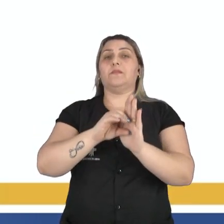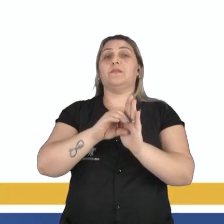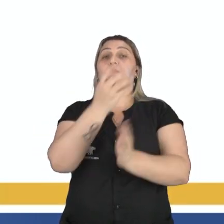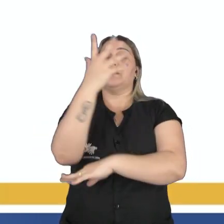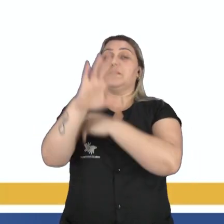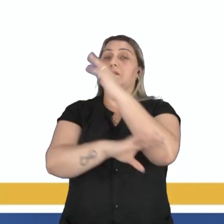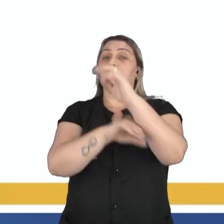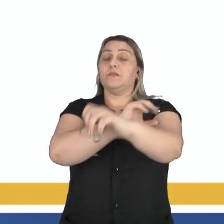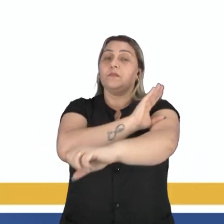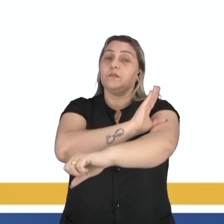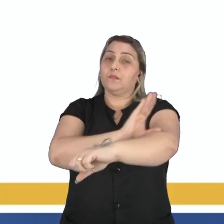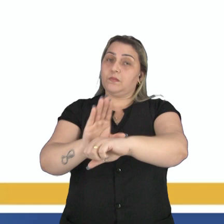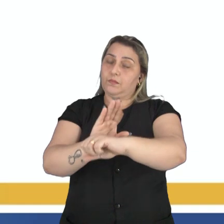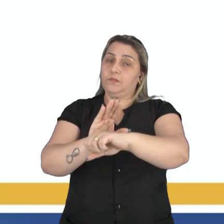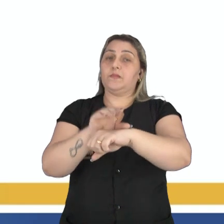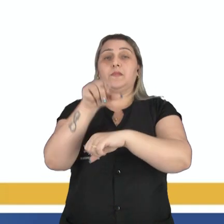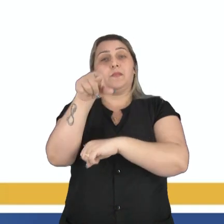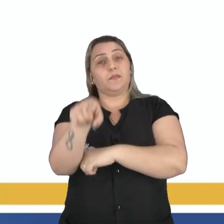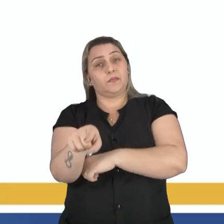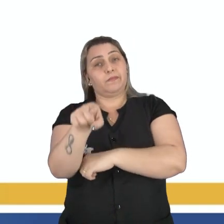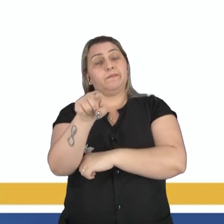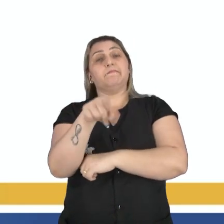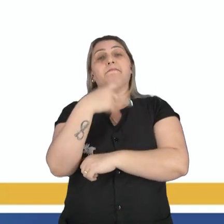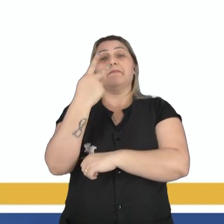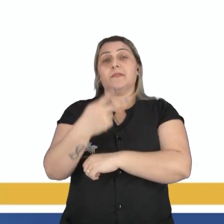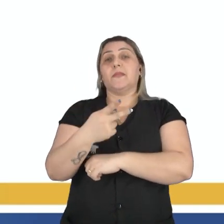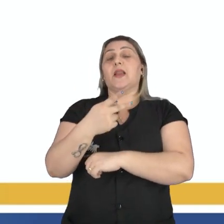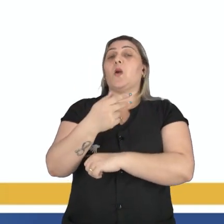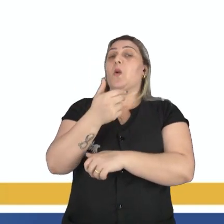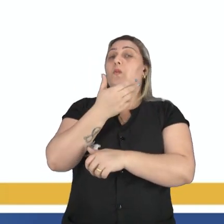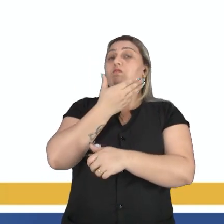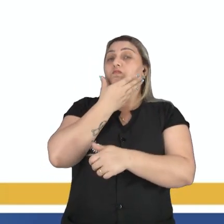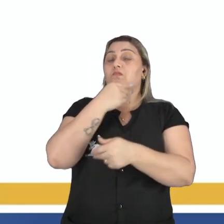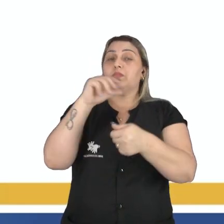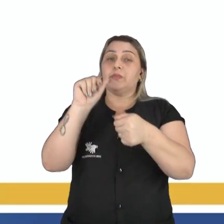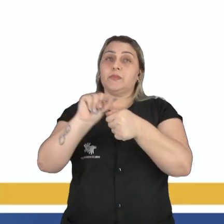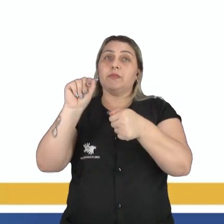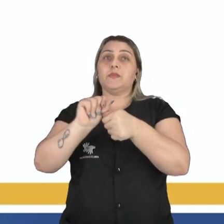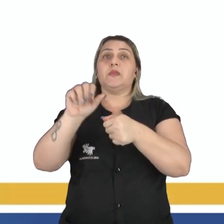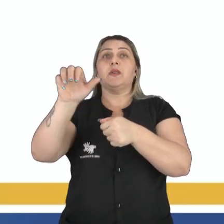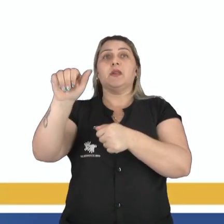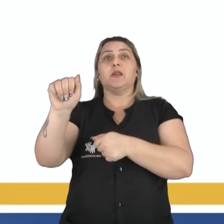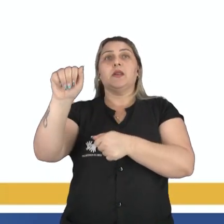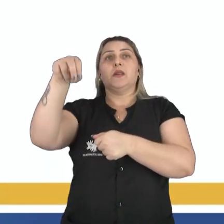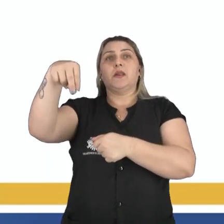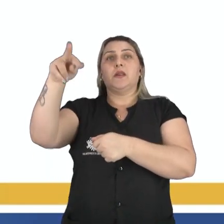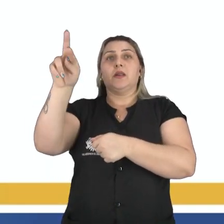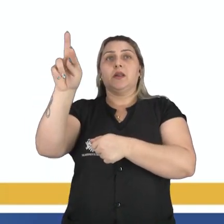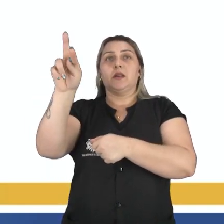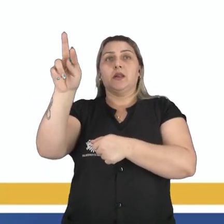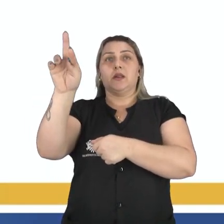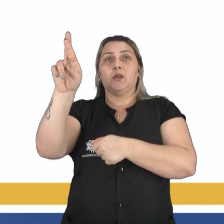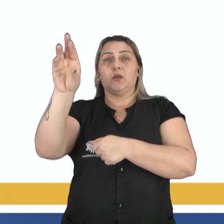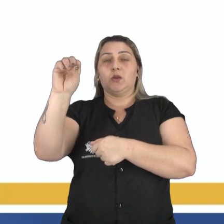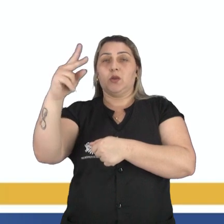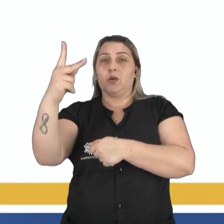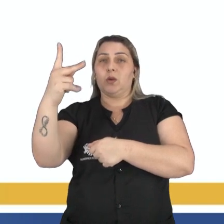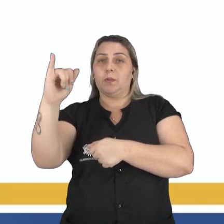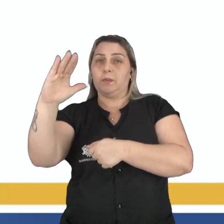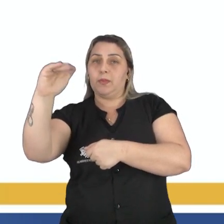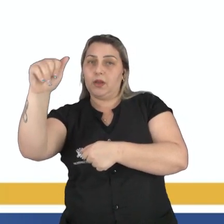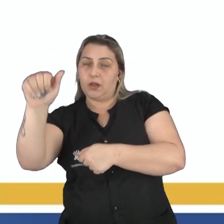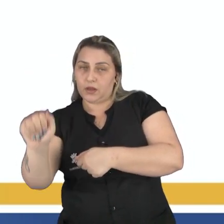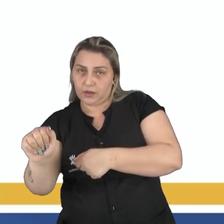Paisagem cultural, ou se você disser paisagem humanizada, ou alguns que dizem paisagem ou artificial, ou